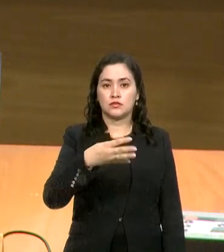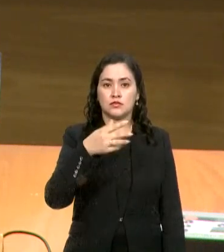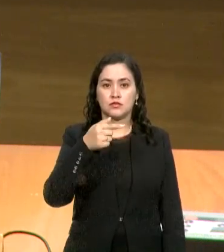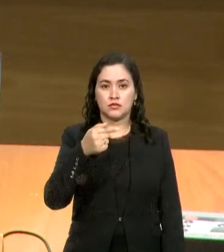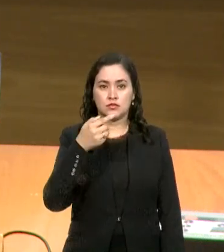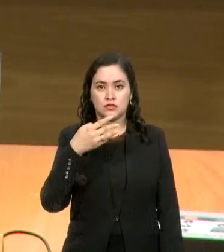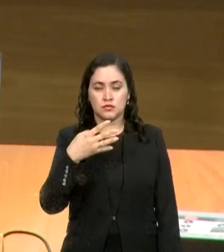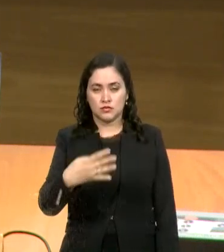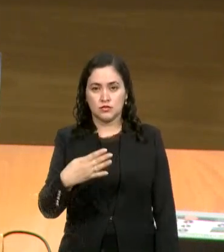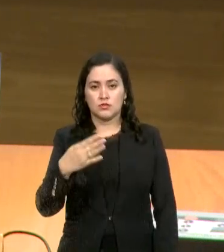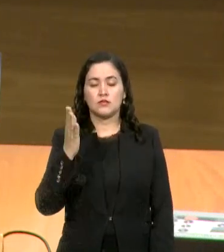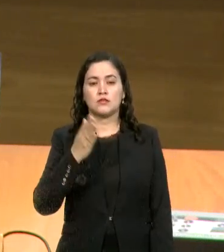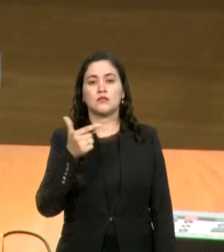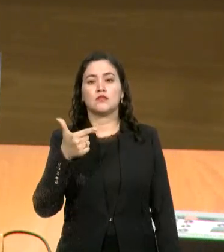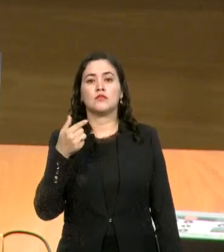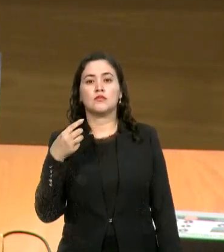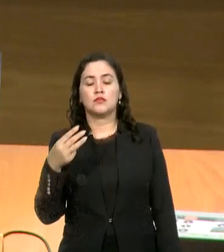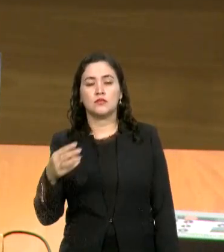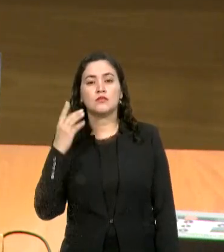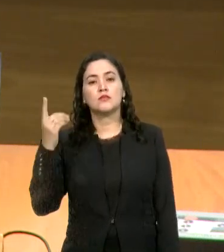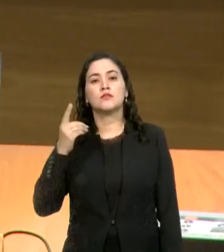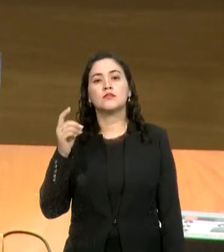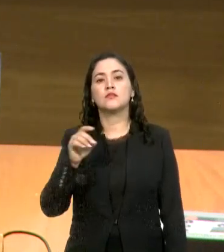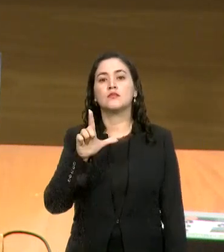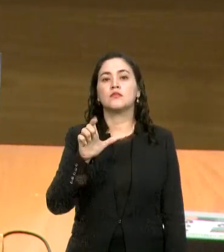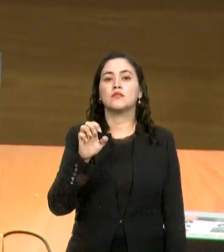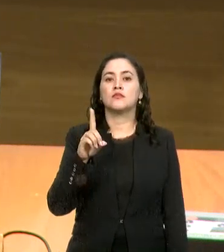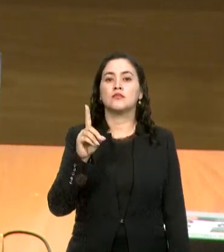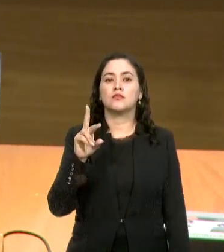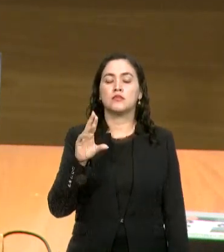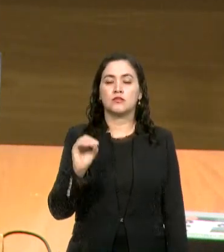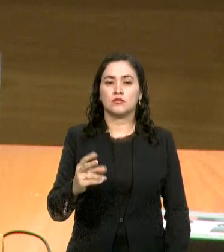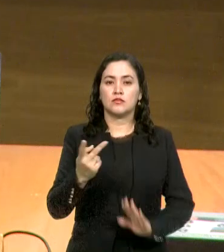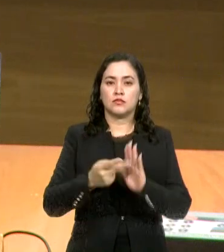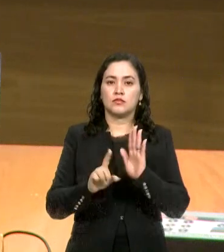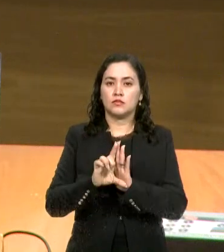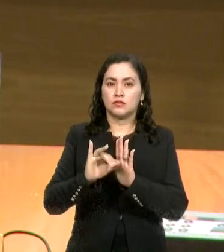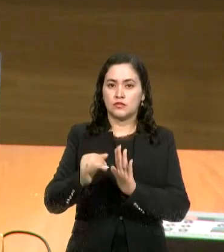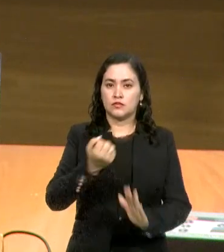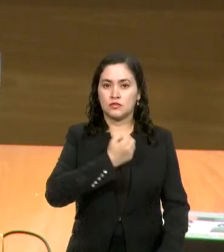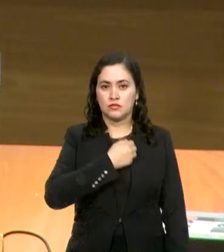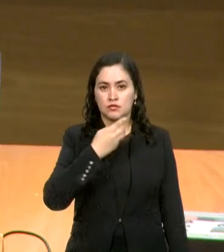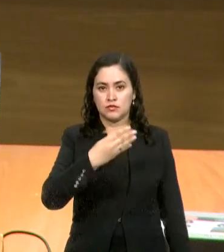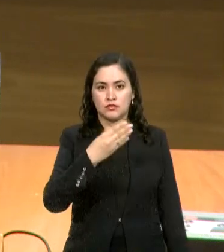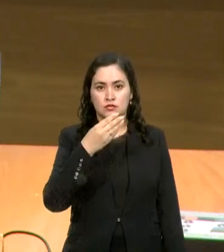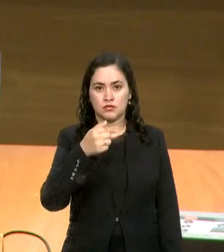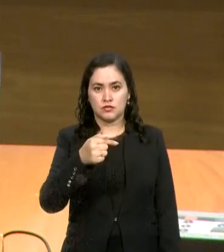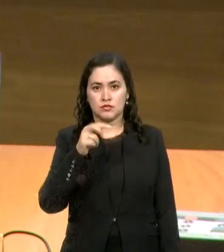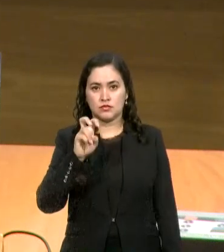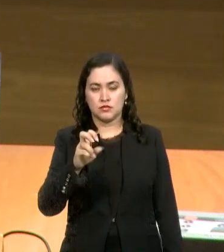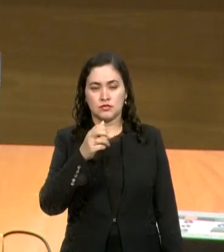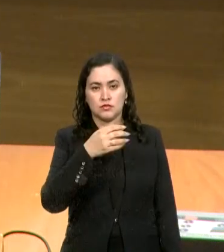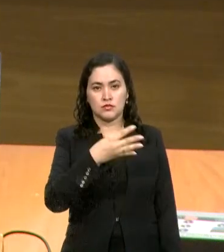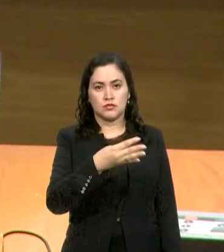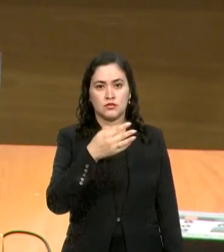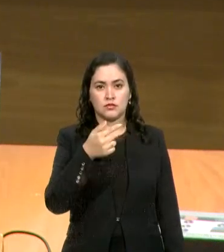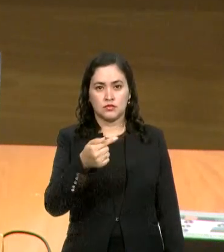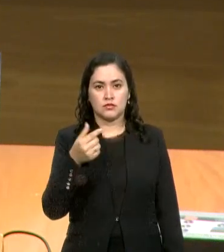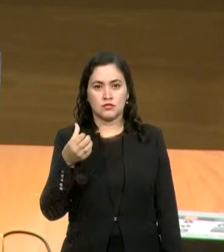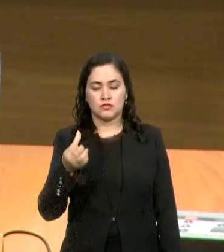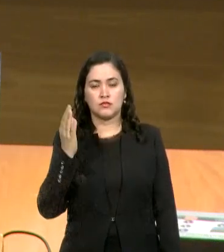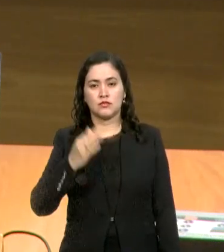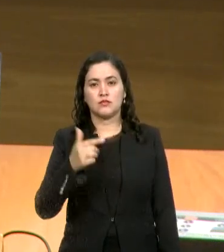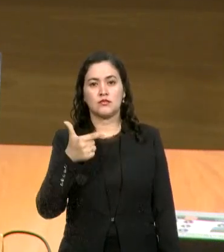474 de 2023, de autoria do deputado Leandro Belo. Projeto de lei de número 475 e 476,